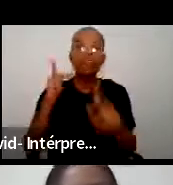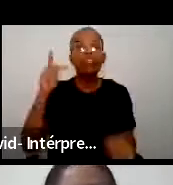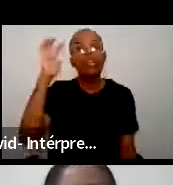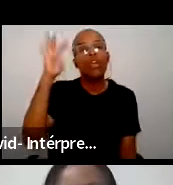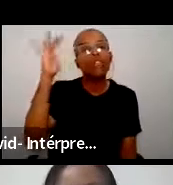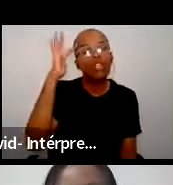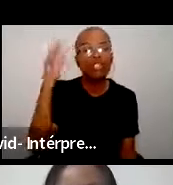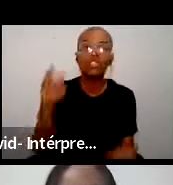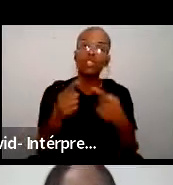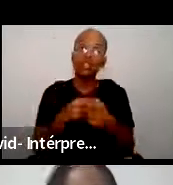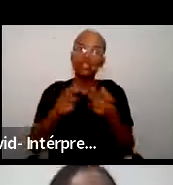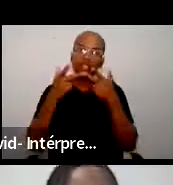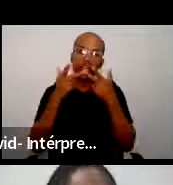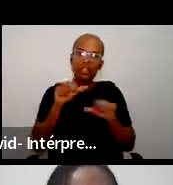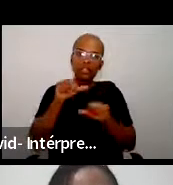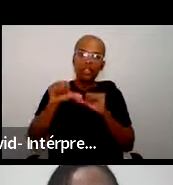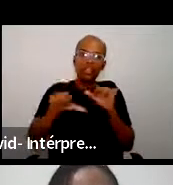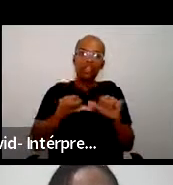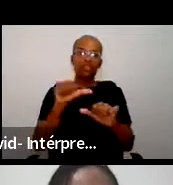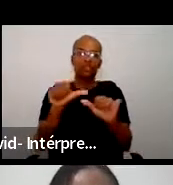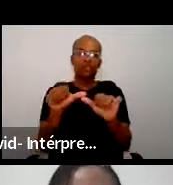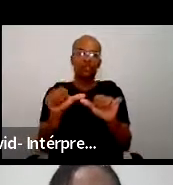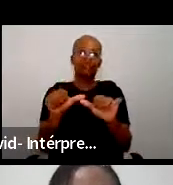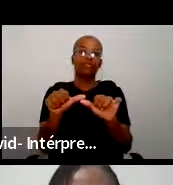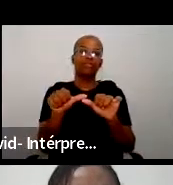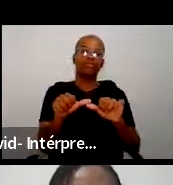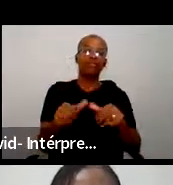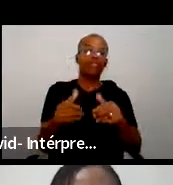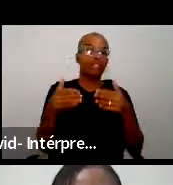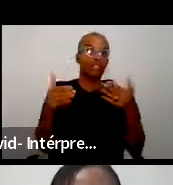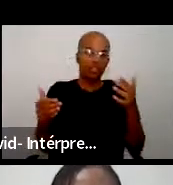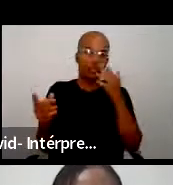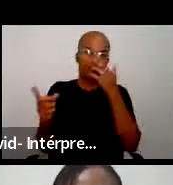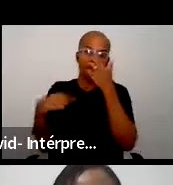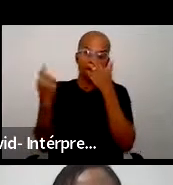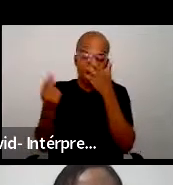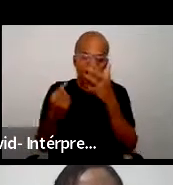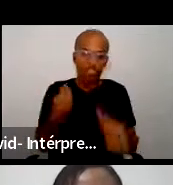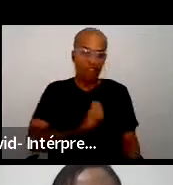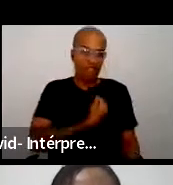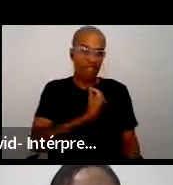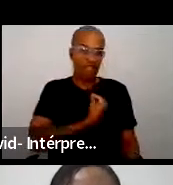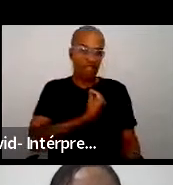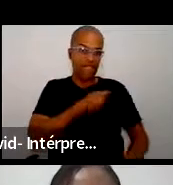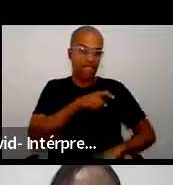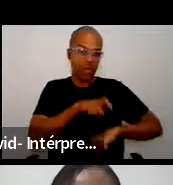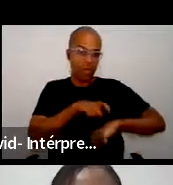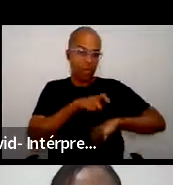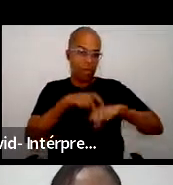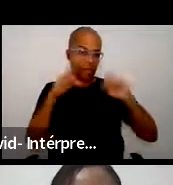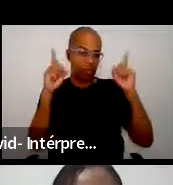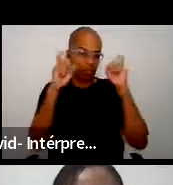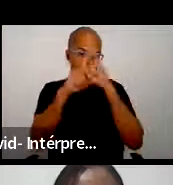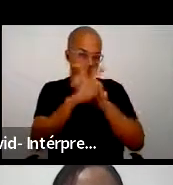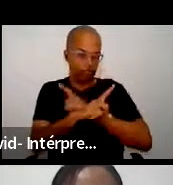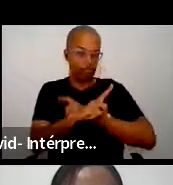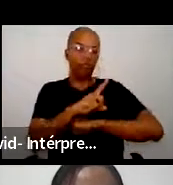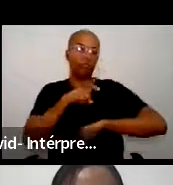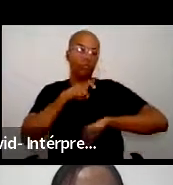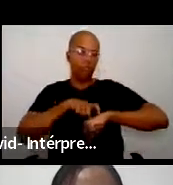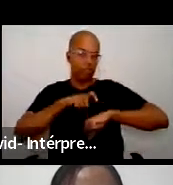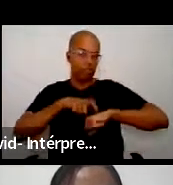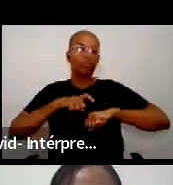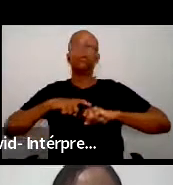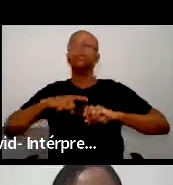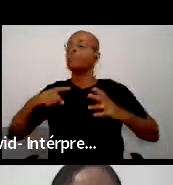gente está falando também de transformar. Então, a gente está vivendo um momento difícil, está vivendo uma situação complicada,